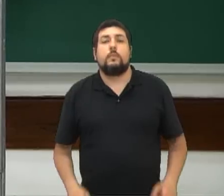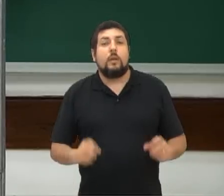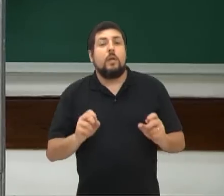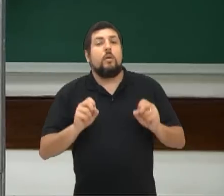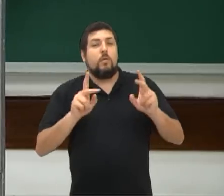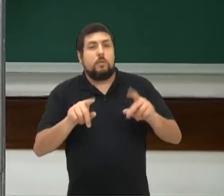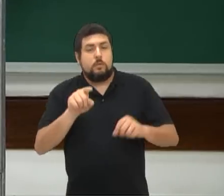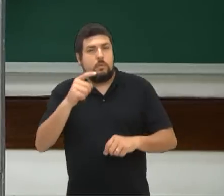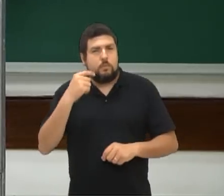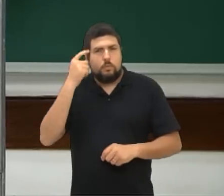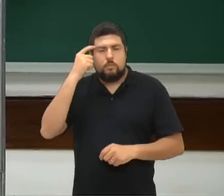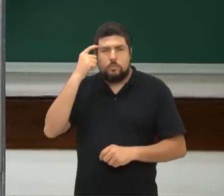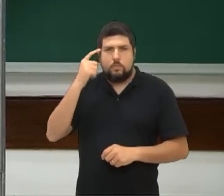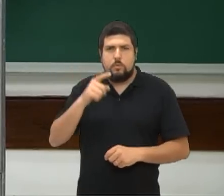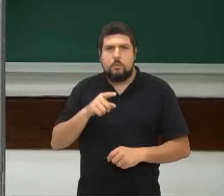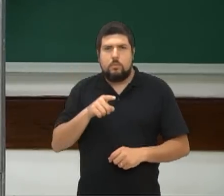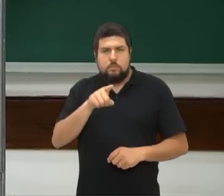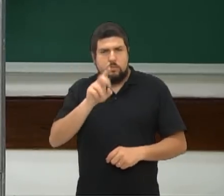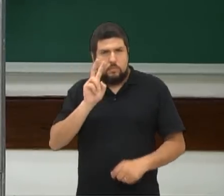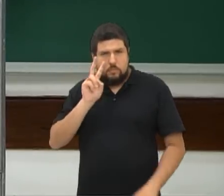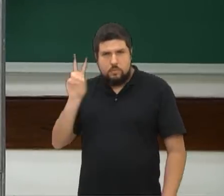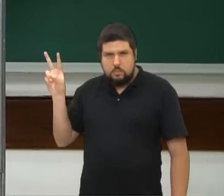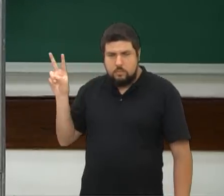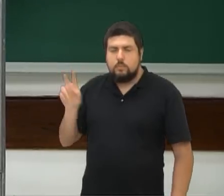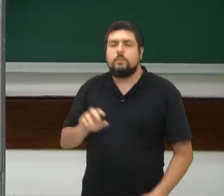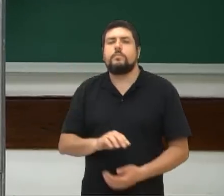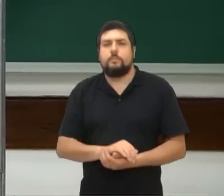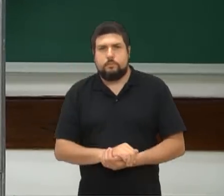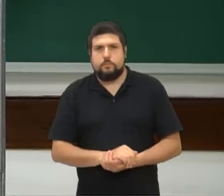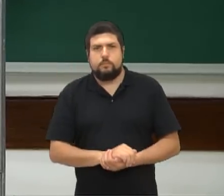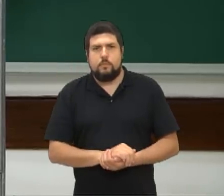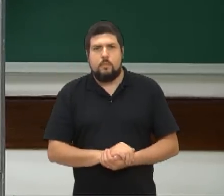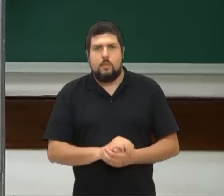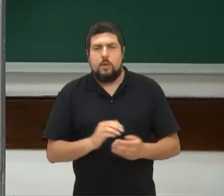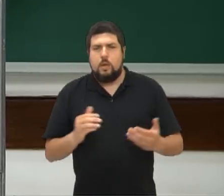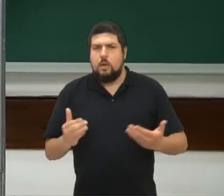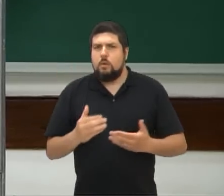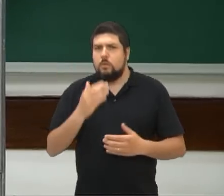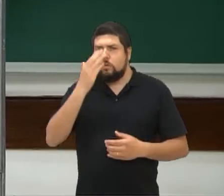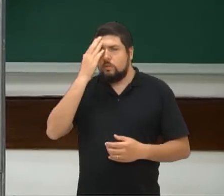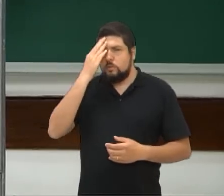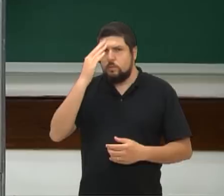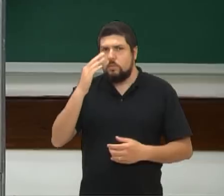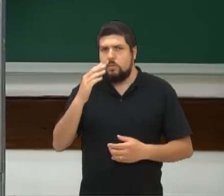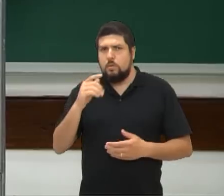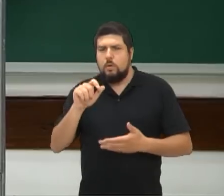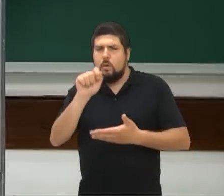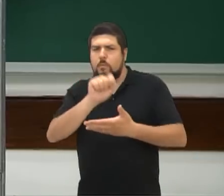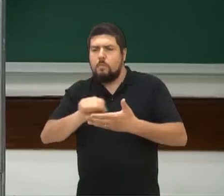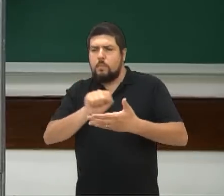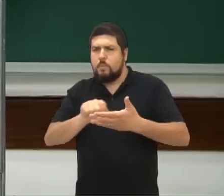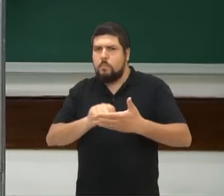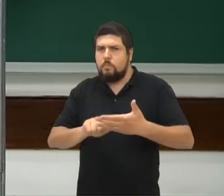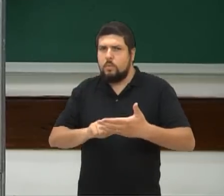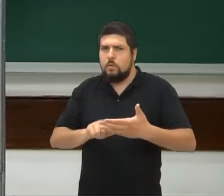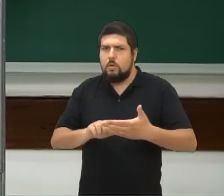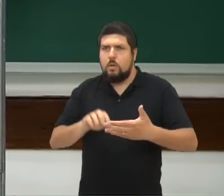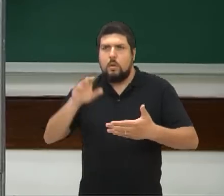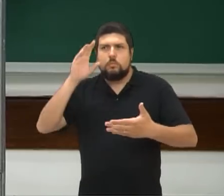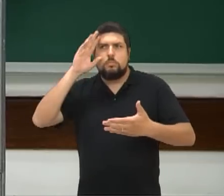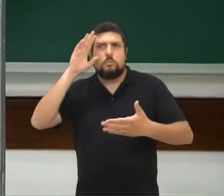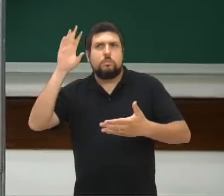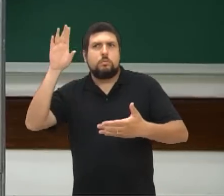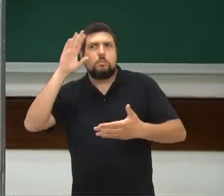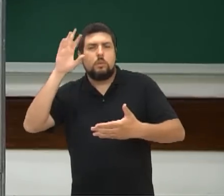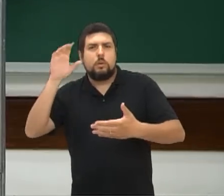Ok, você pensou, você já viu ali, e agora a gente vai saber ali, ela colocou uma hipótese. Essa hipótese é relevante? Ela